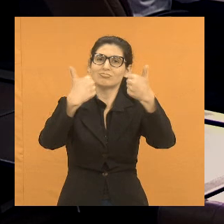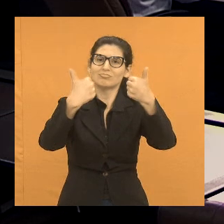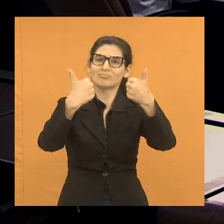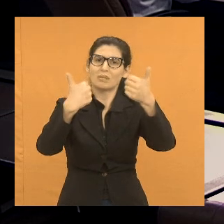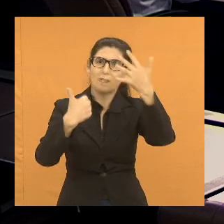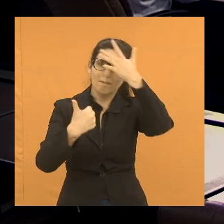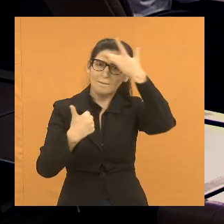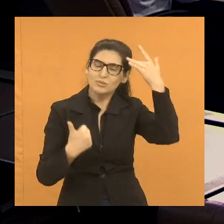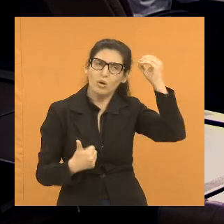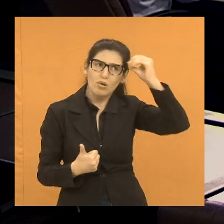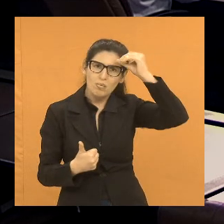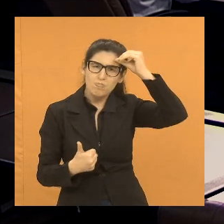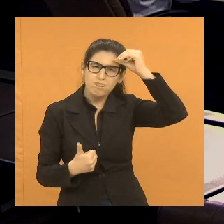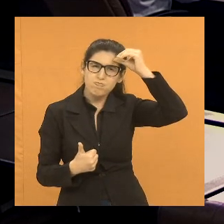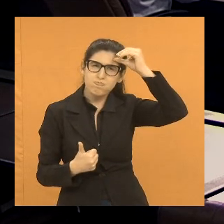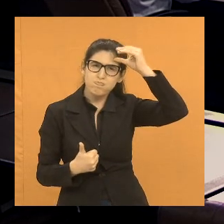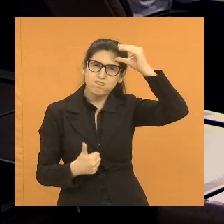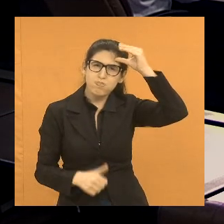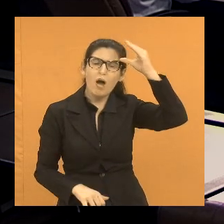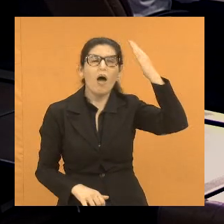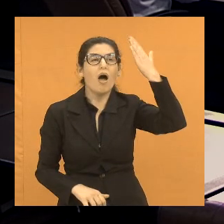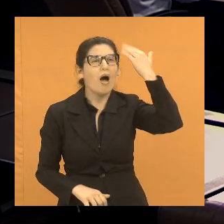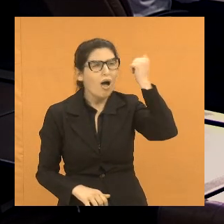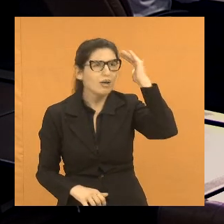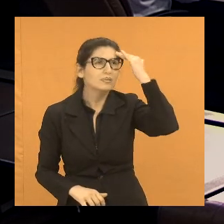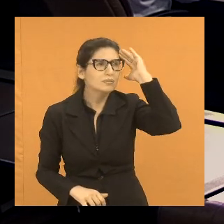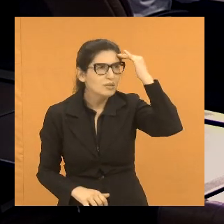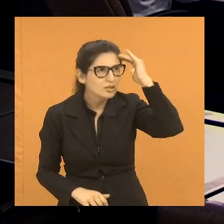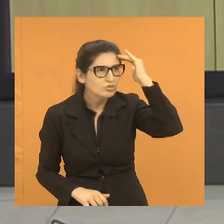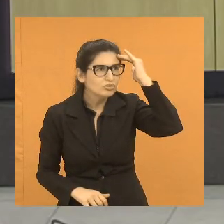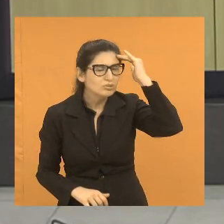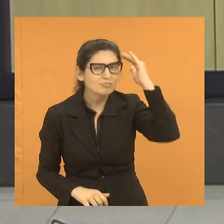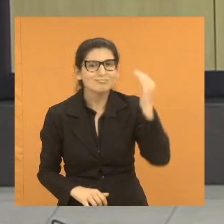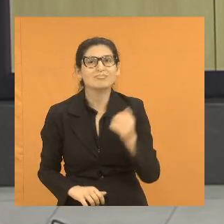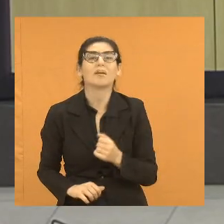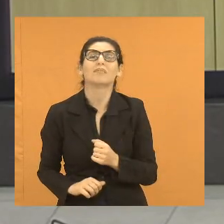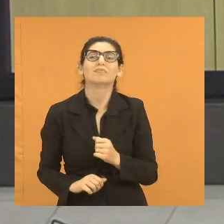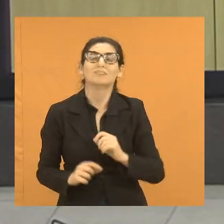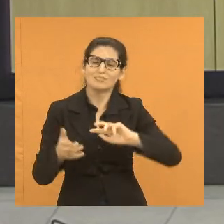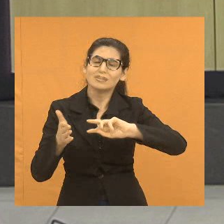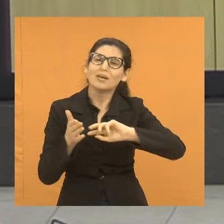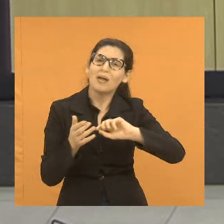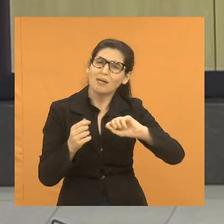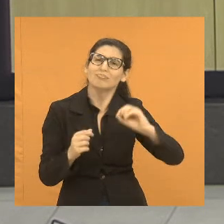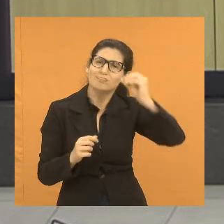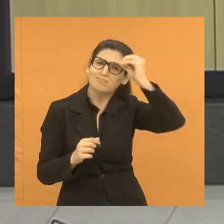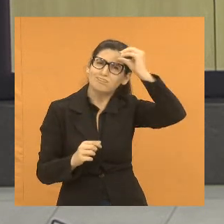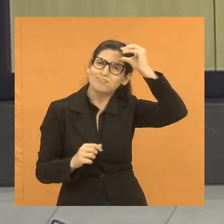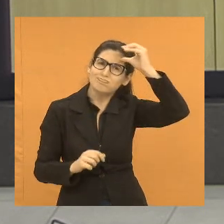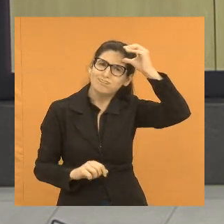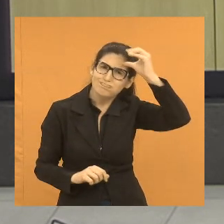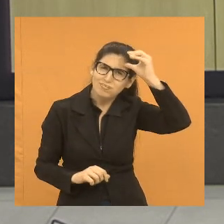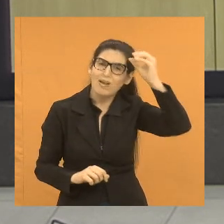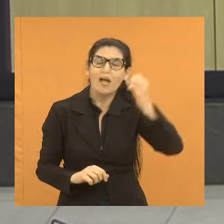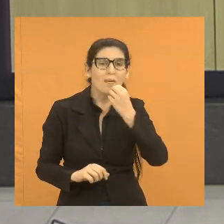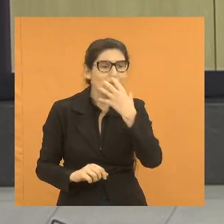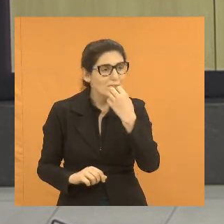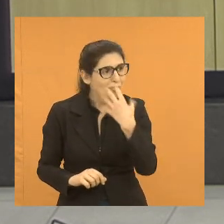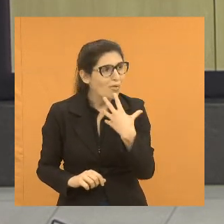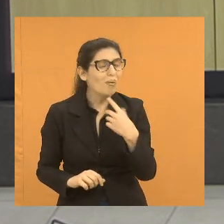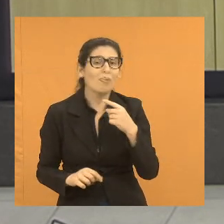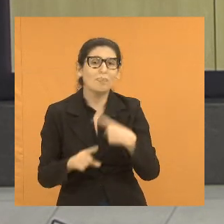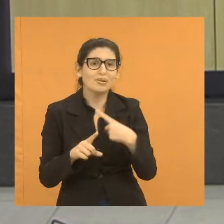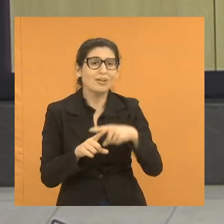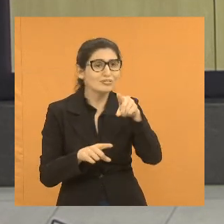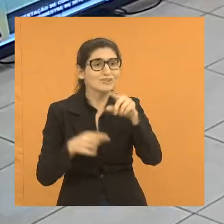buscando esse conhecimento até mesmo para servir de embasamento e conhecimento no uso da tribuna, né, Valmir?